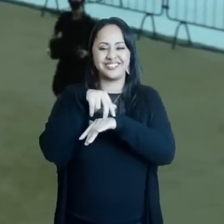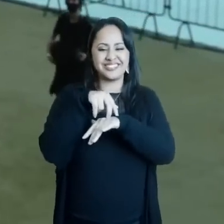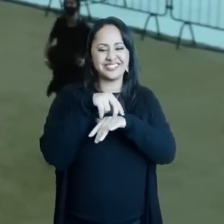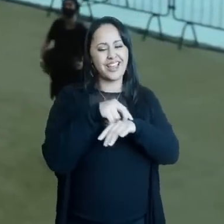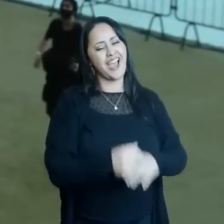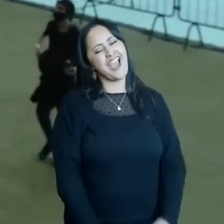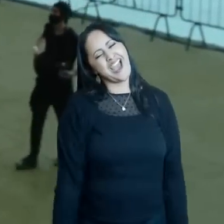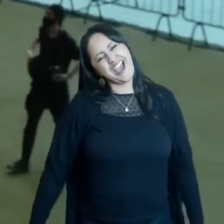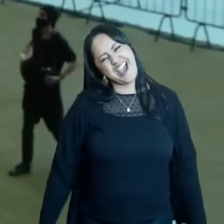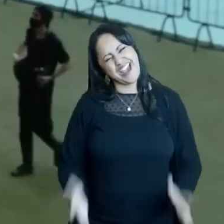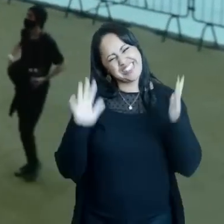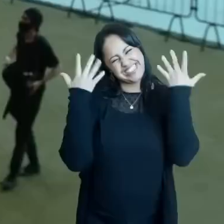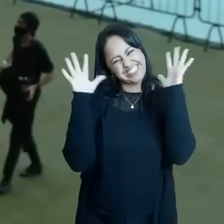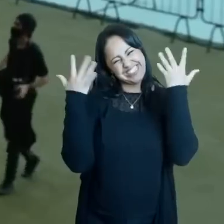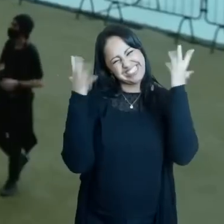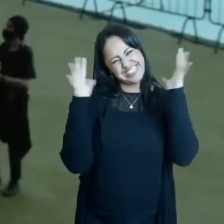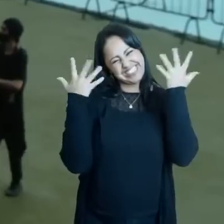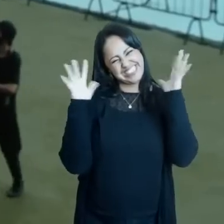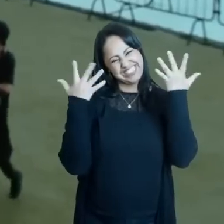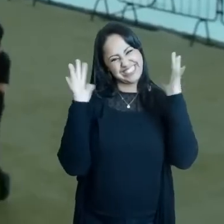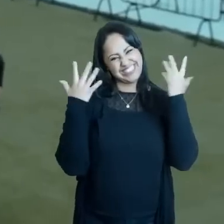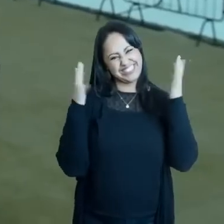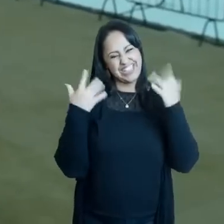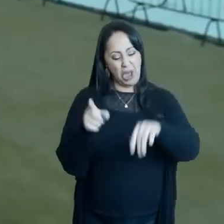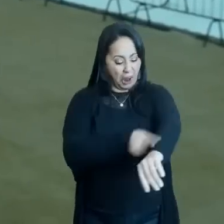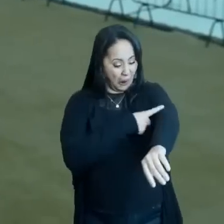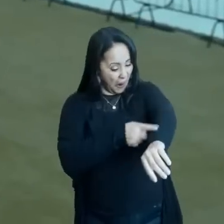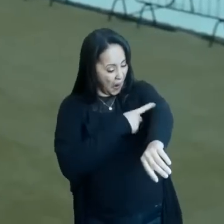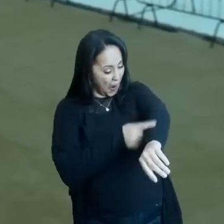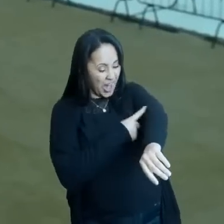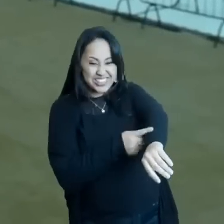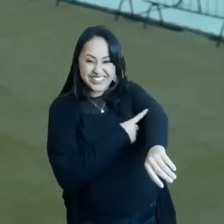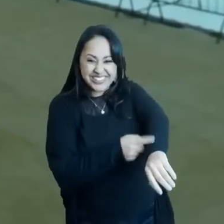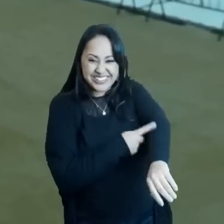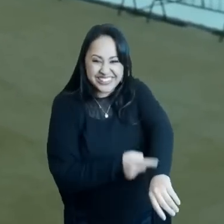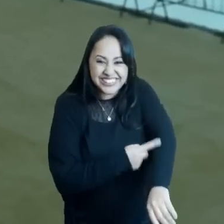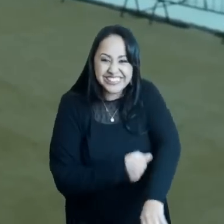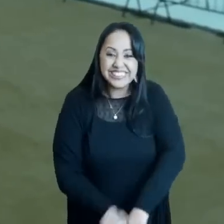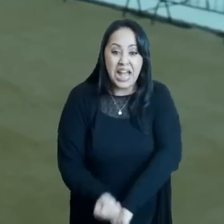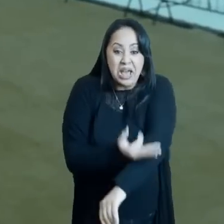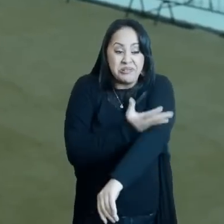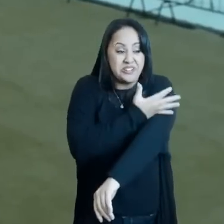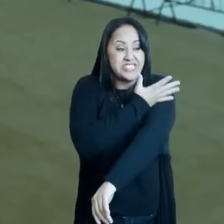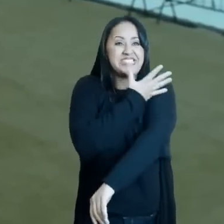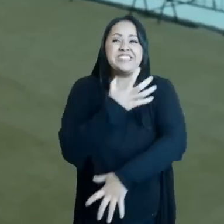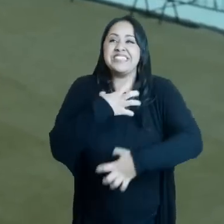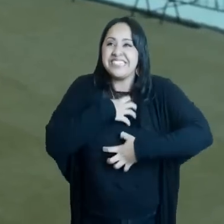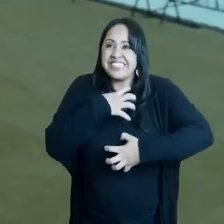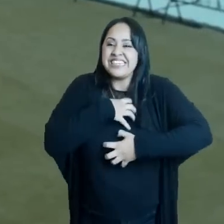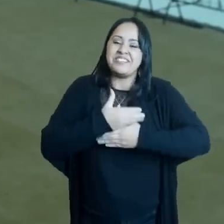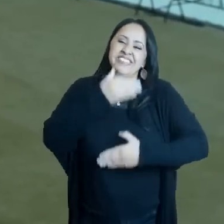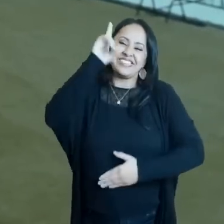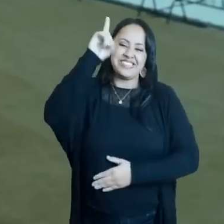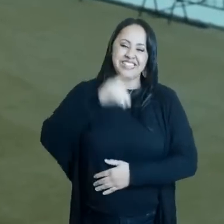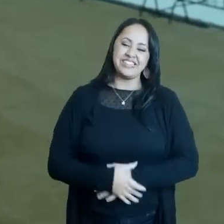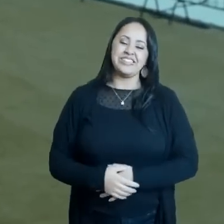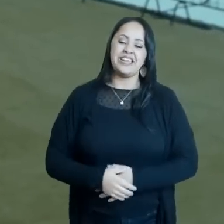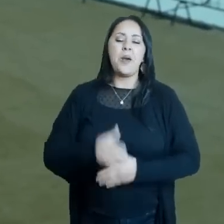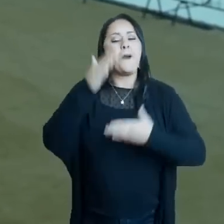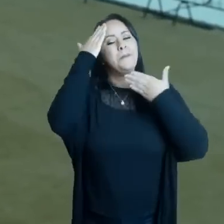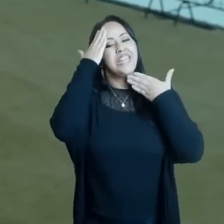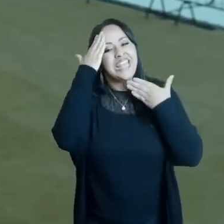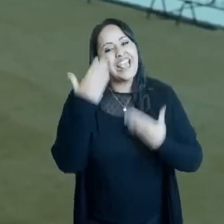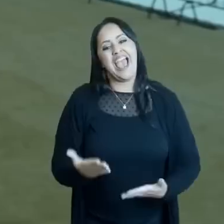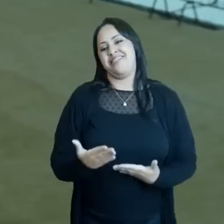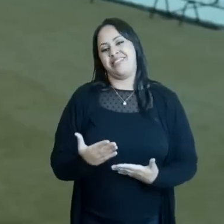Oh, glória! Nossa, arrepiei tudo aqui, sem dar para sentir a presença. Glória a Deus, obrigado